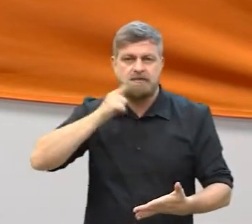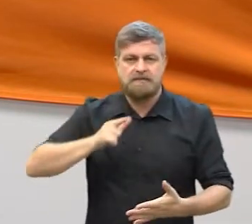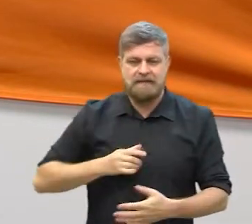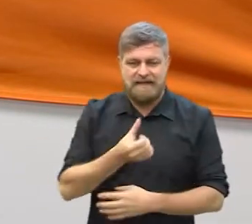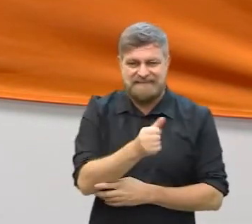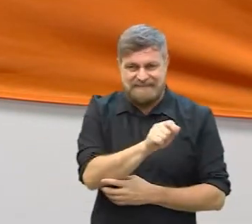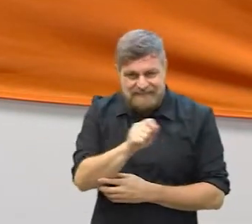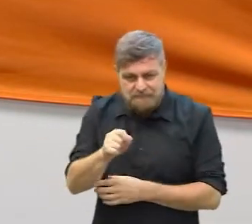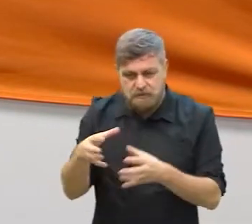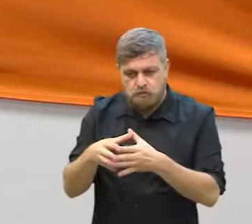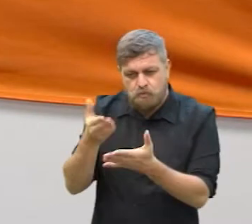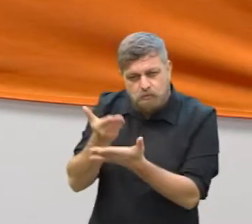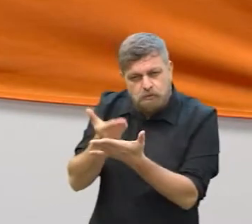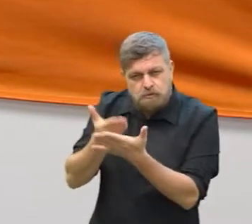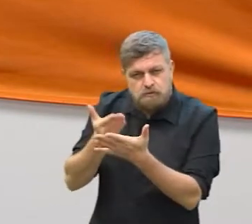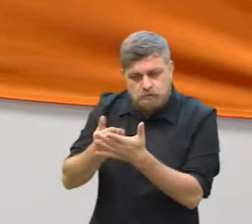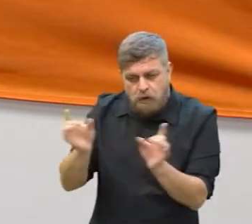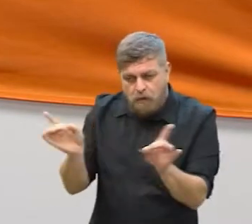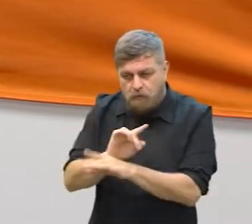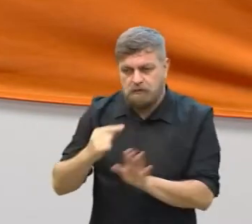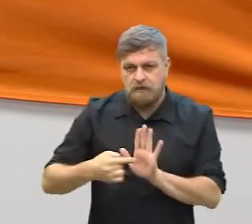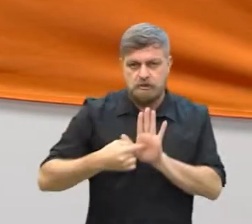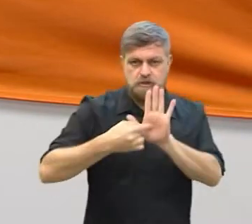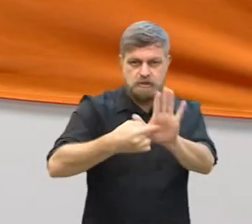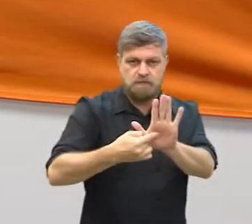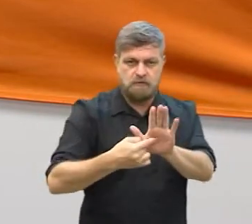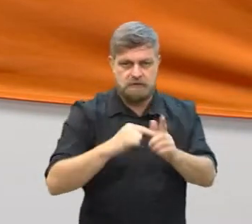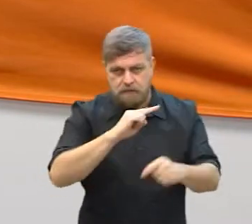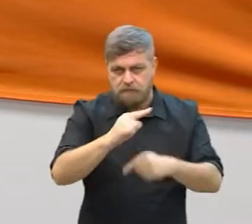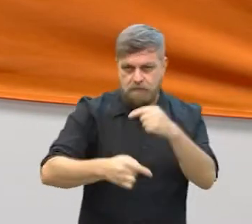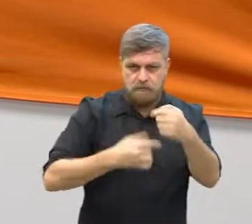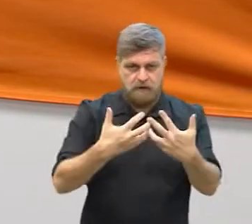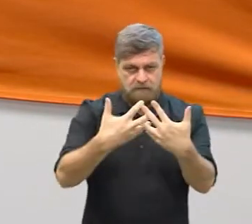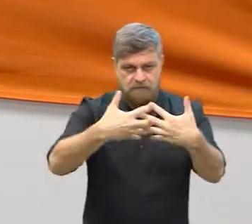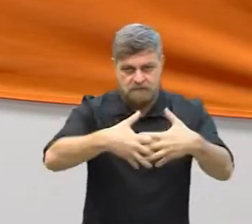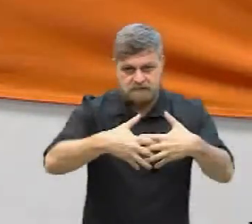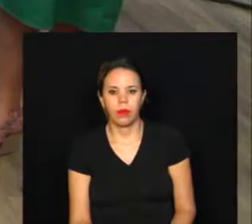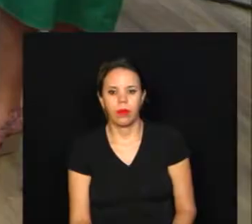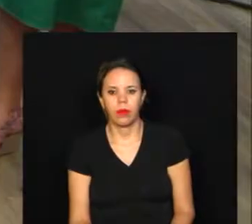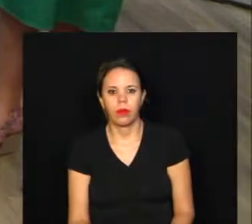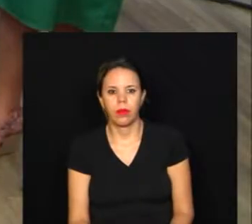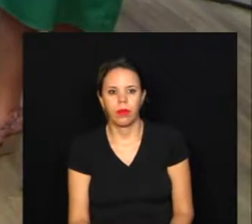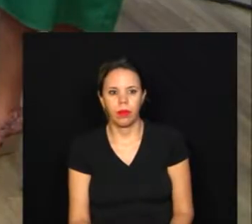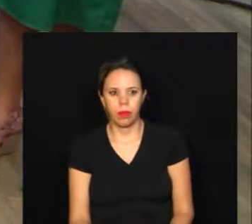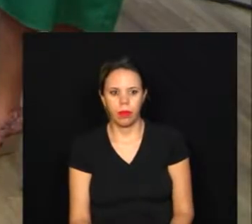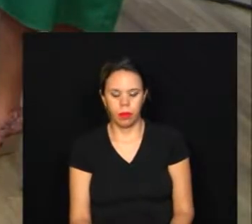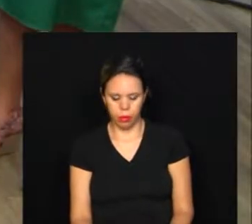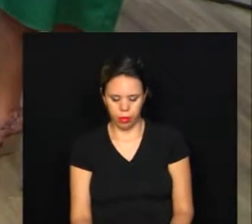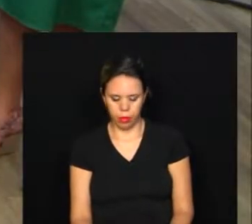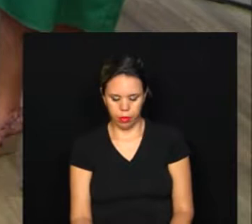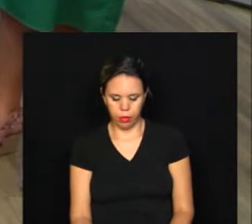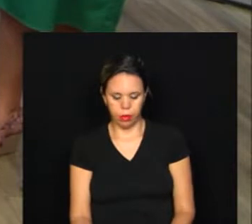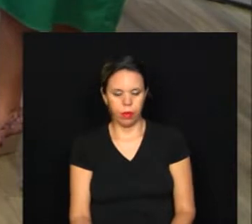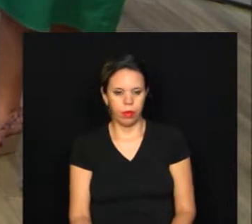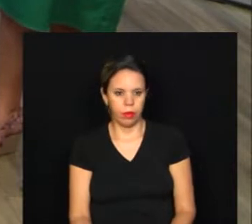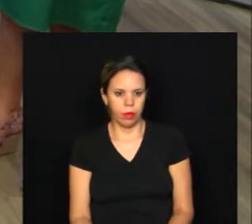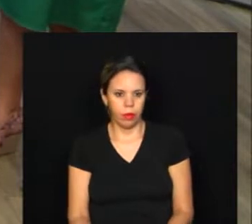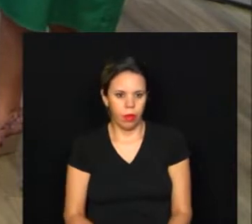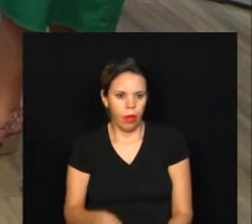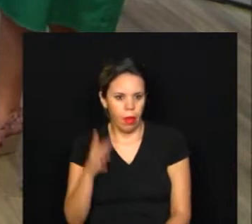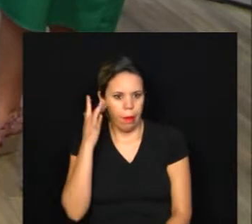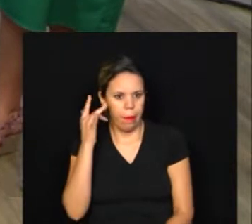duração dela é de 6 meses, para que a gente possa apresentar resultados efetivos para a população. E amanhã, Milena